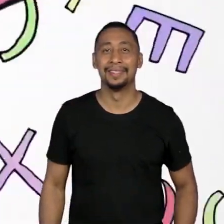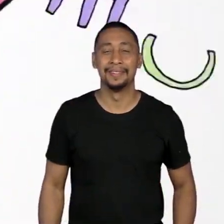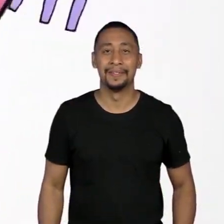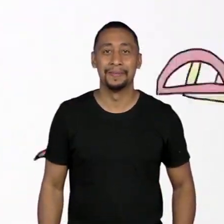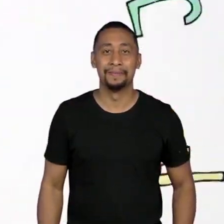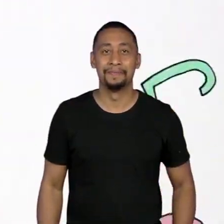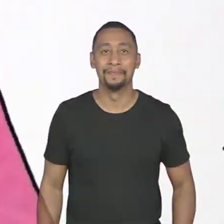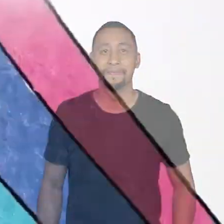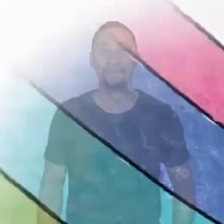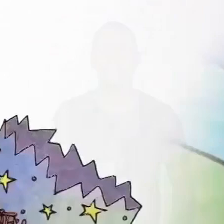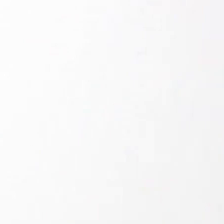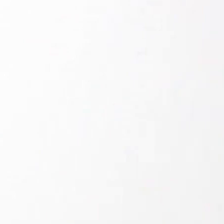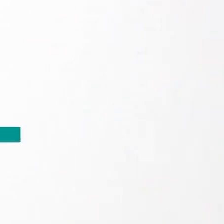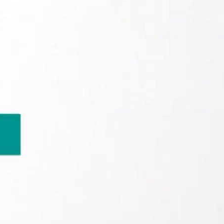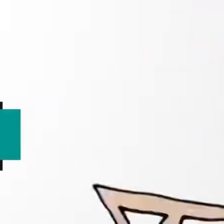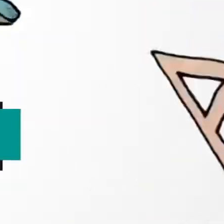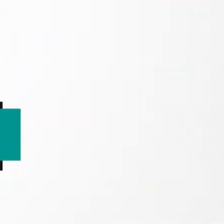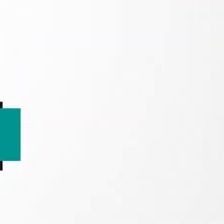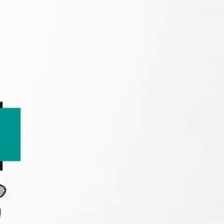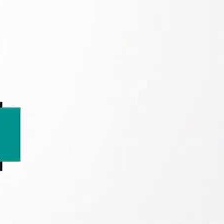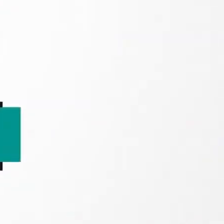Posso fazer um chapéu.